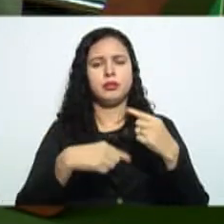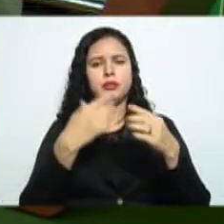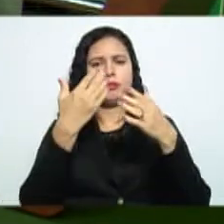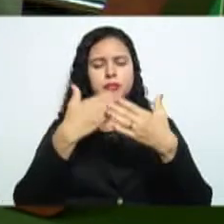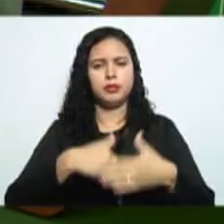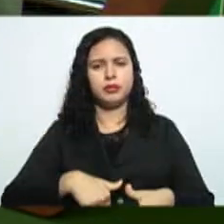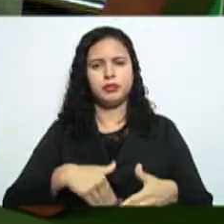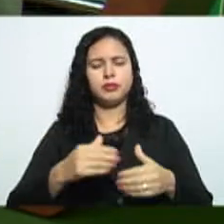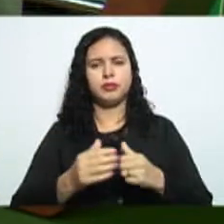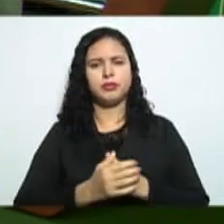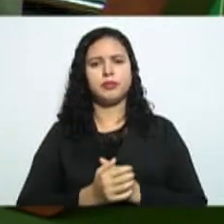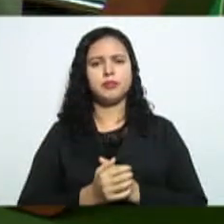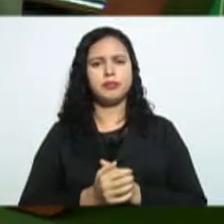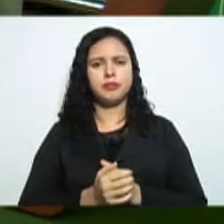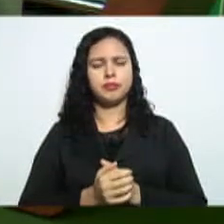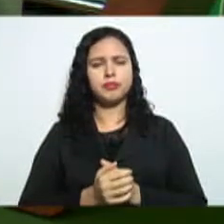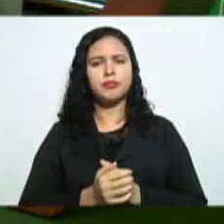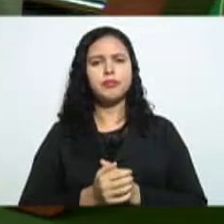nossa avaliação.